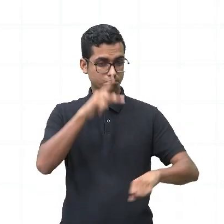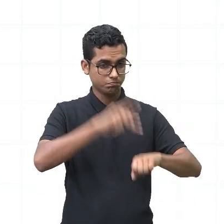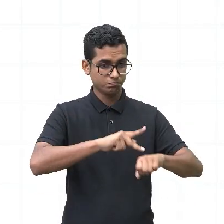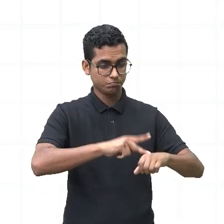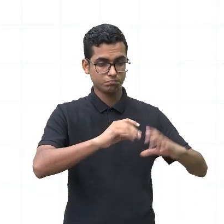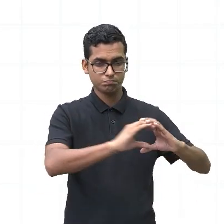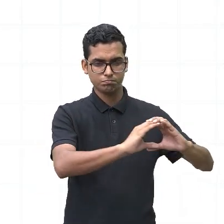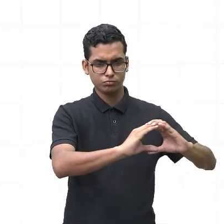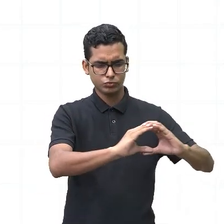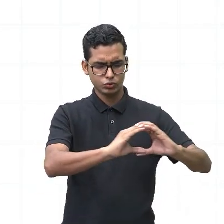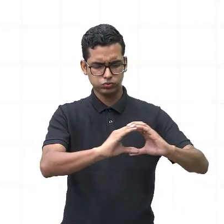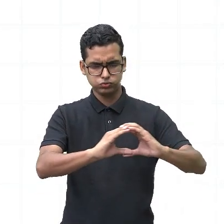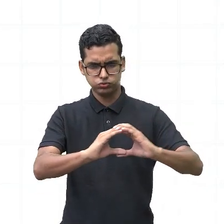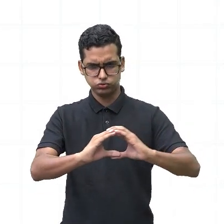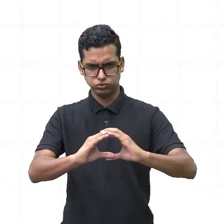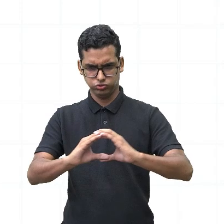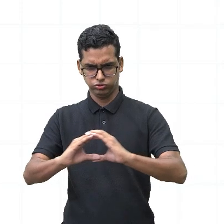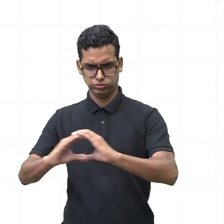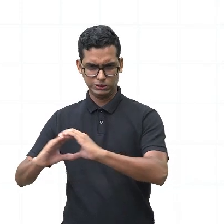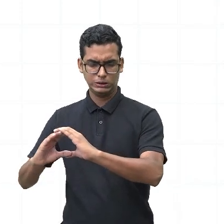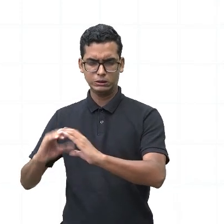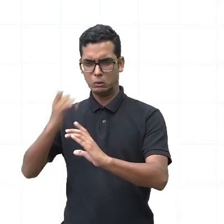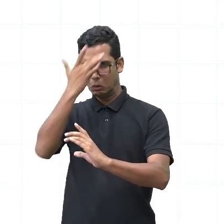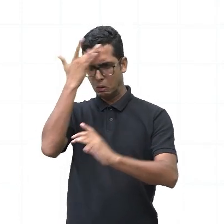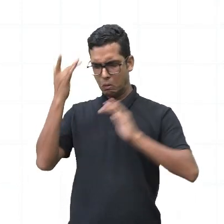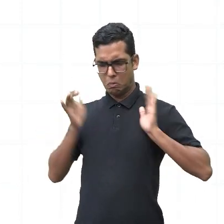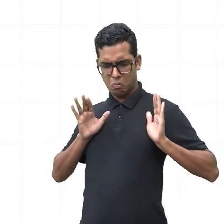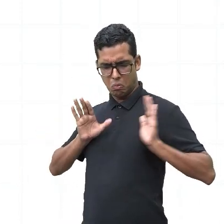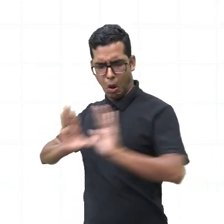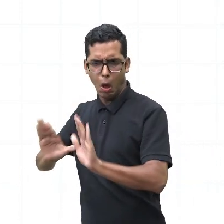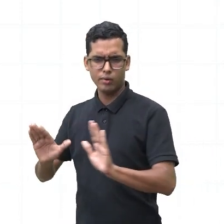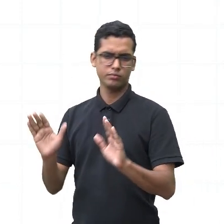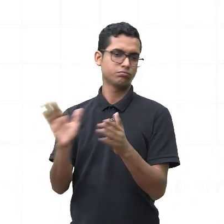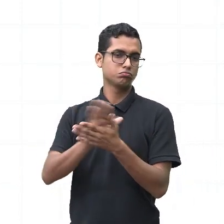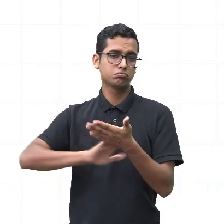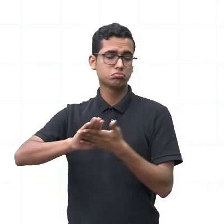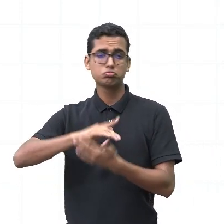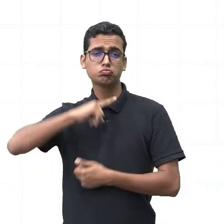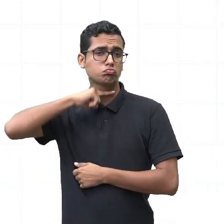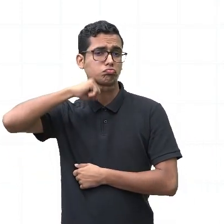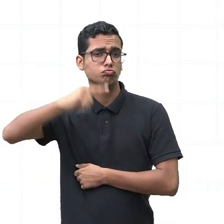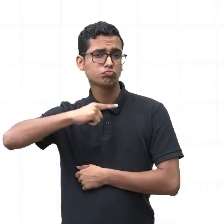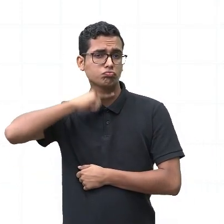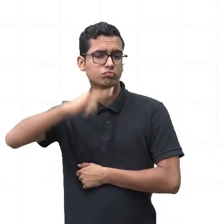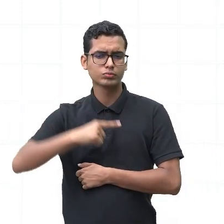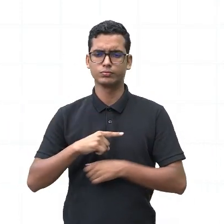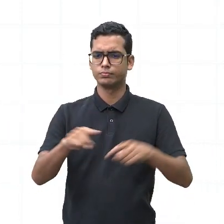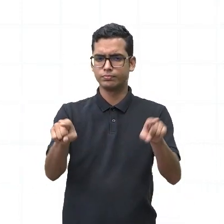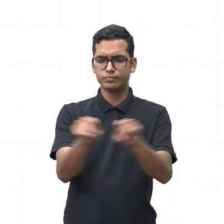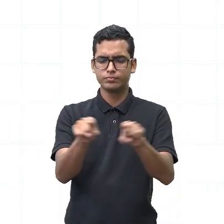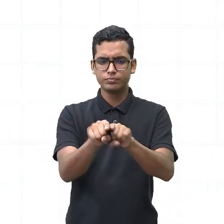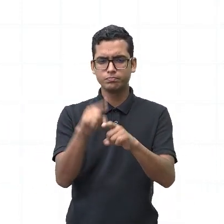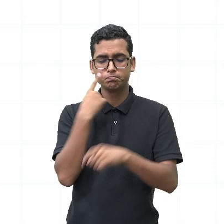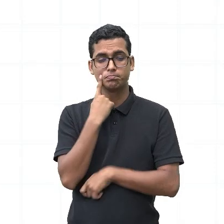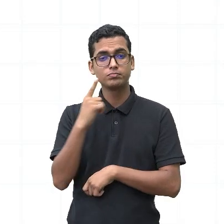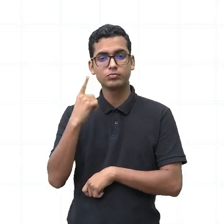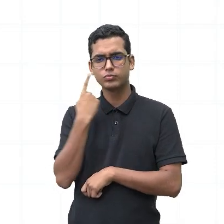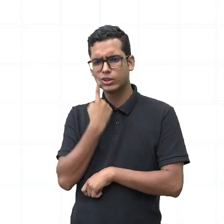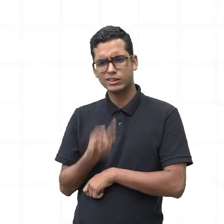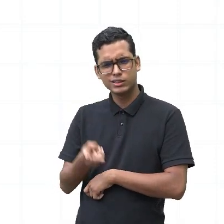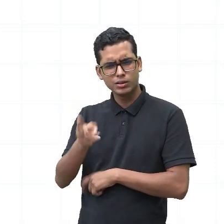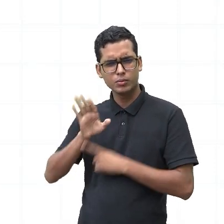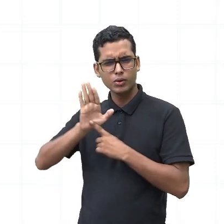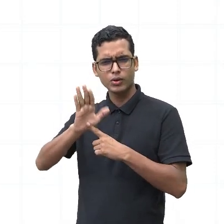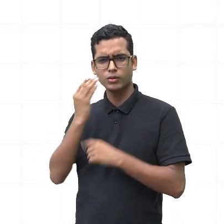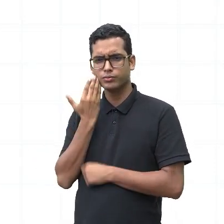local, ninguém ia lá empurrar, não tem gente morando nesses locais, né? E de repente sempre apareciam